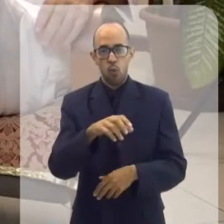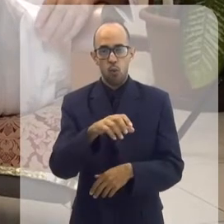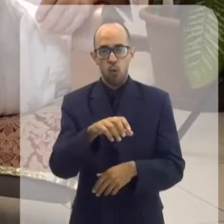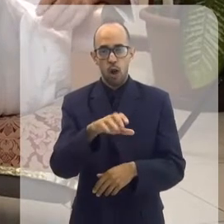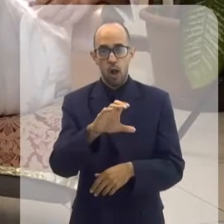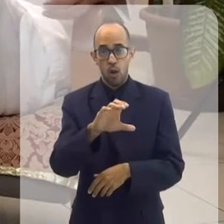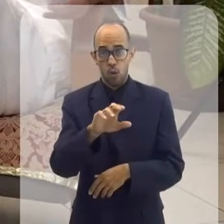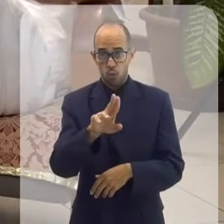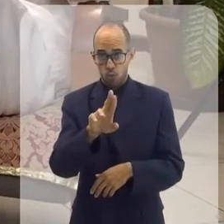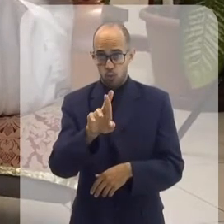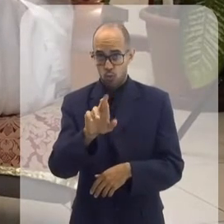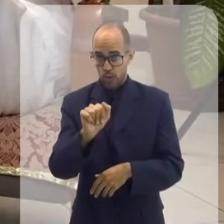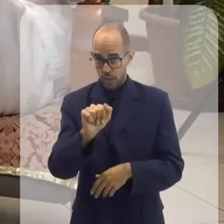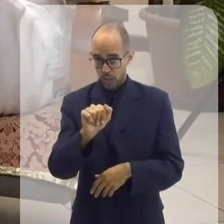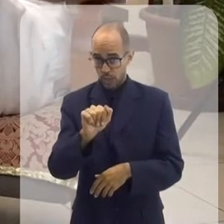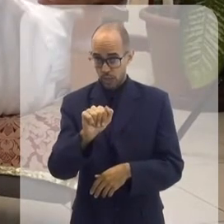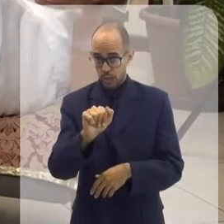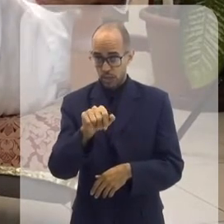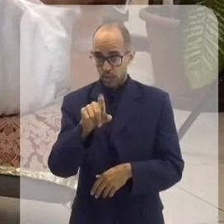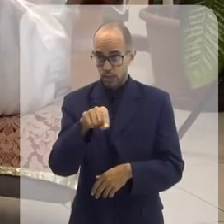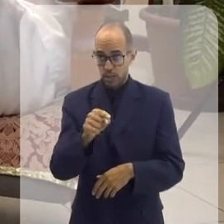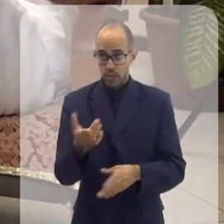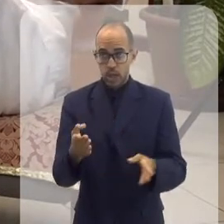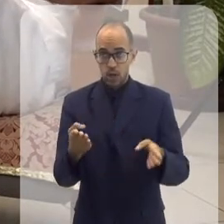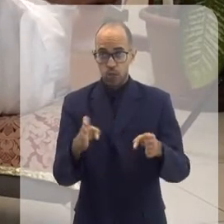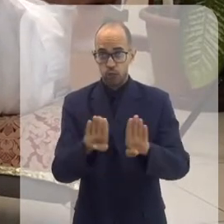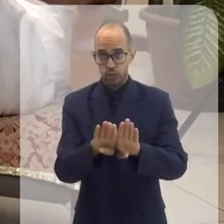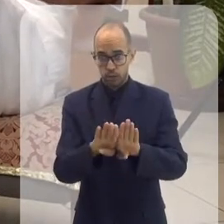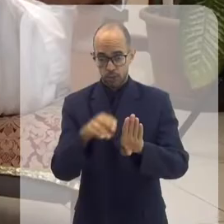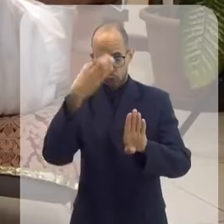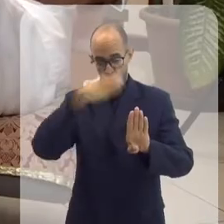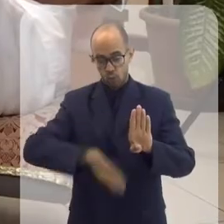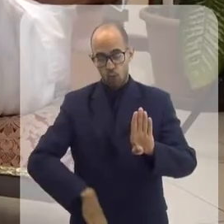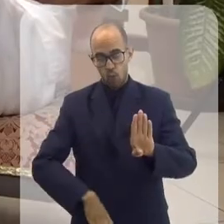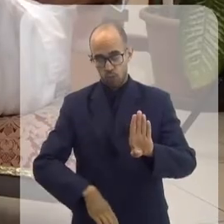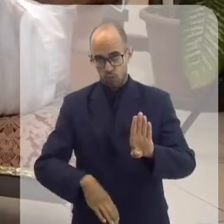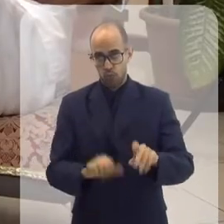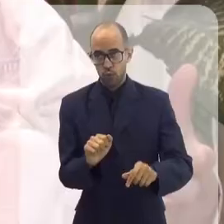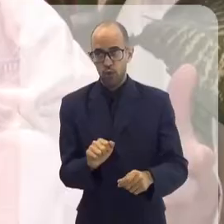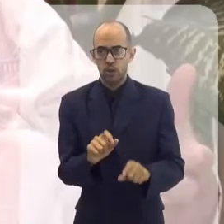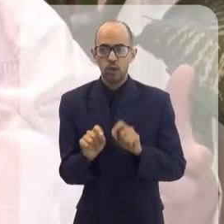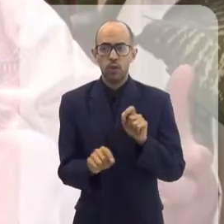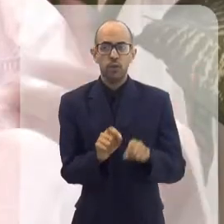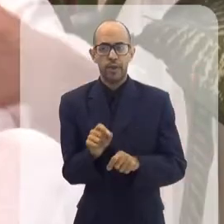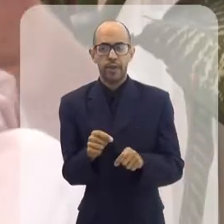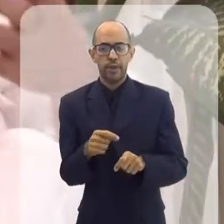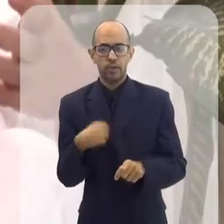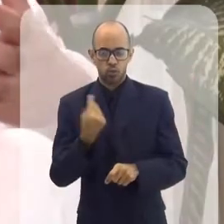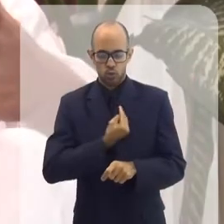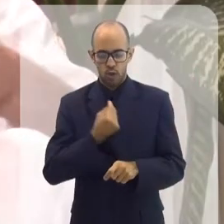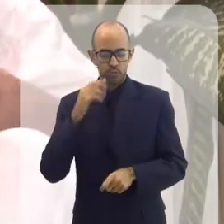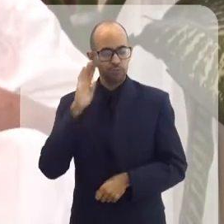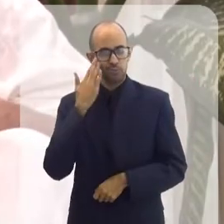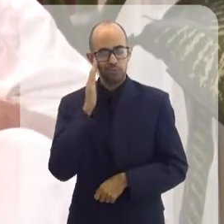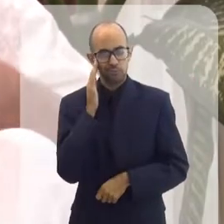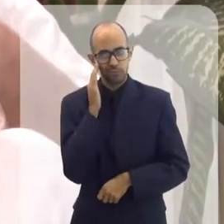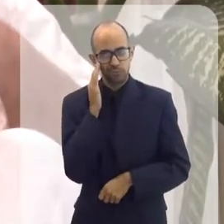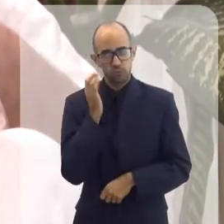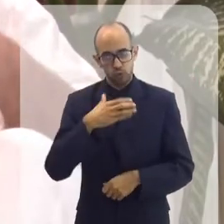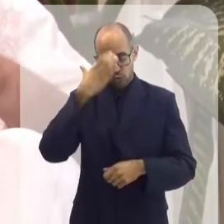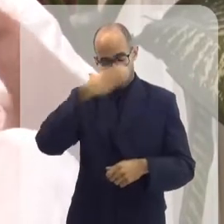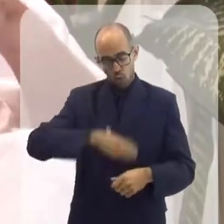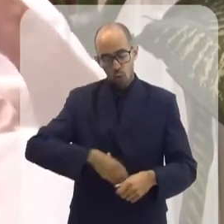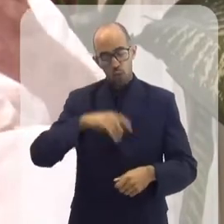que é vulgarmente ou popularmente conhecido como fechamento do culto onde como a gente entende que o